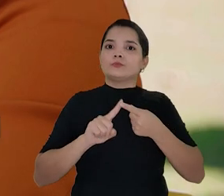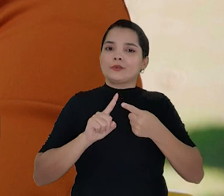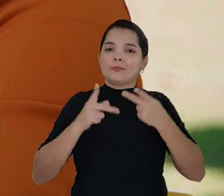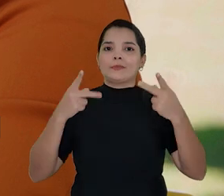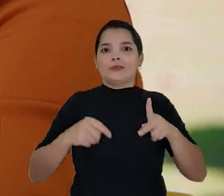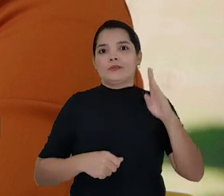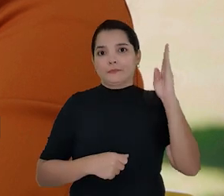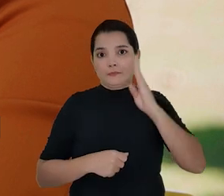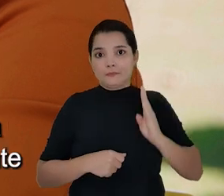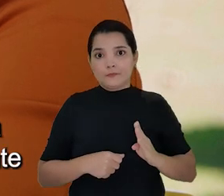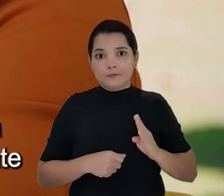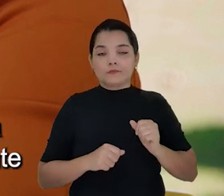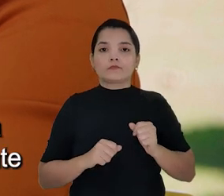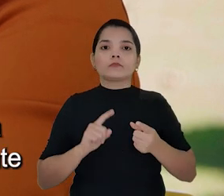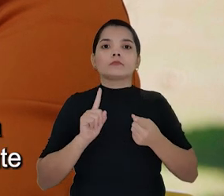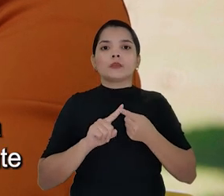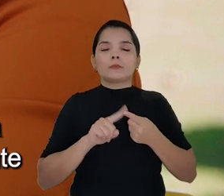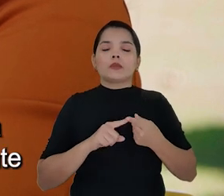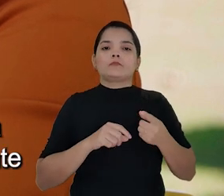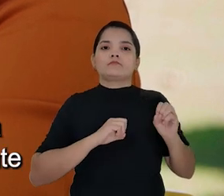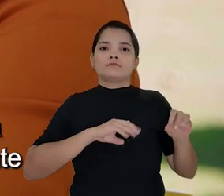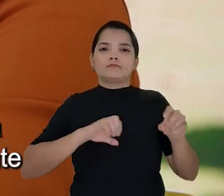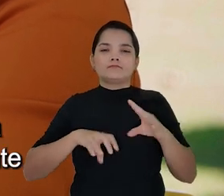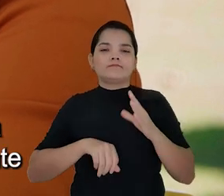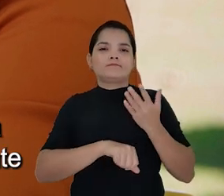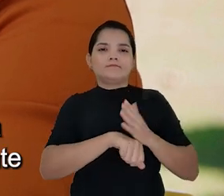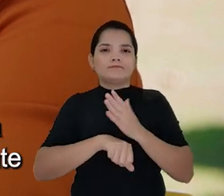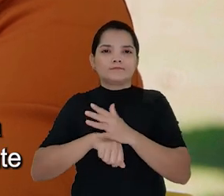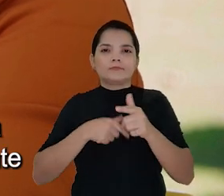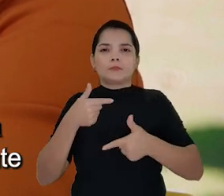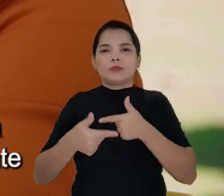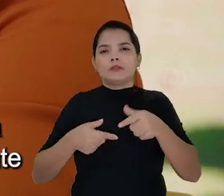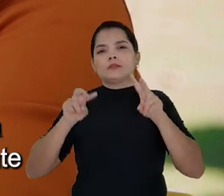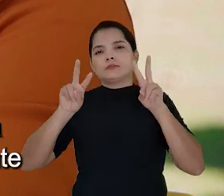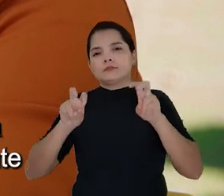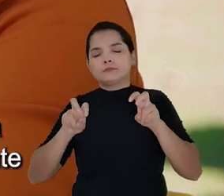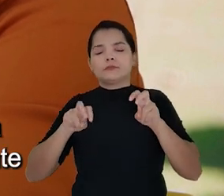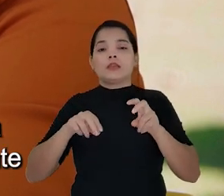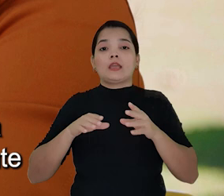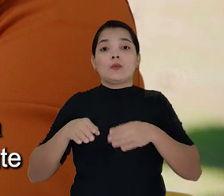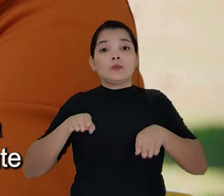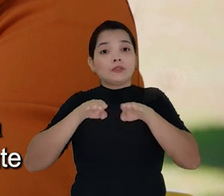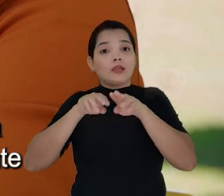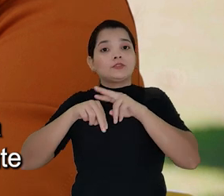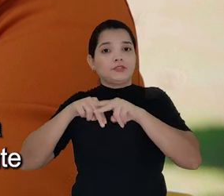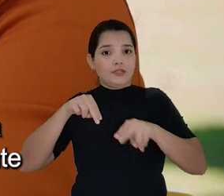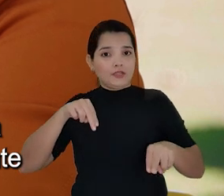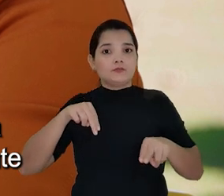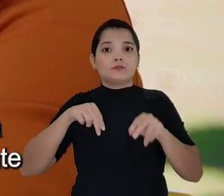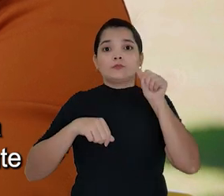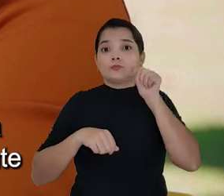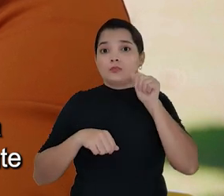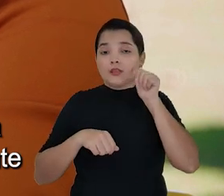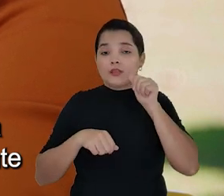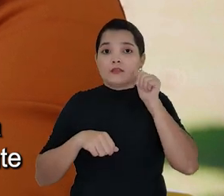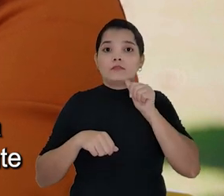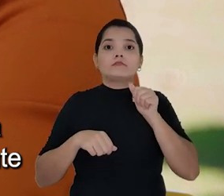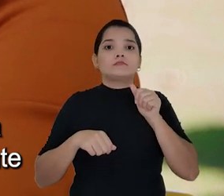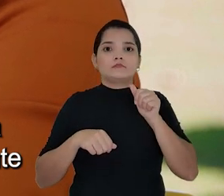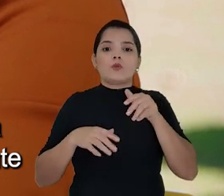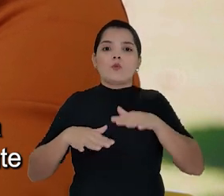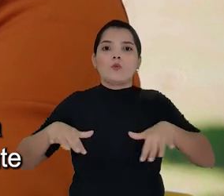brasileira trabalhamos causas como a Equidade de gênero né a presença da mulher nos campos